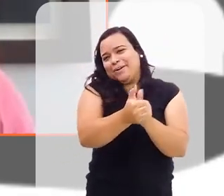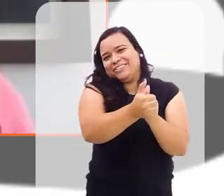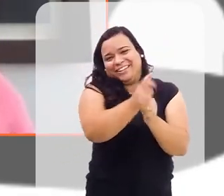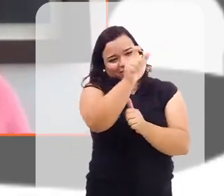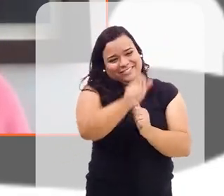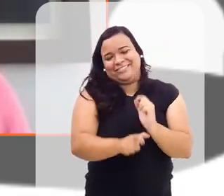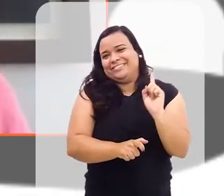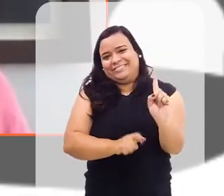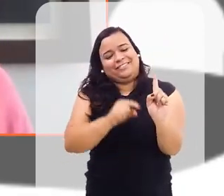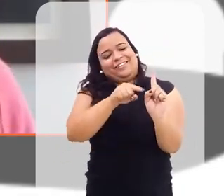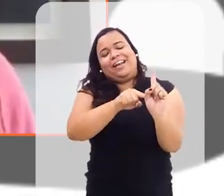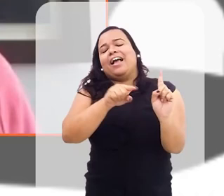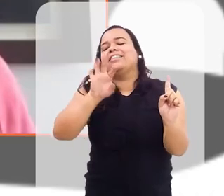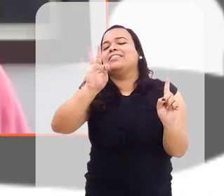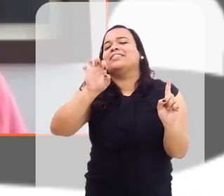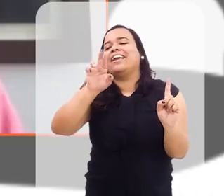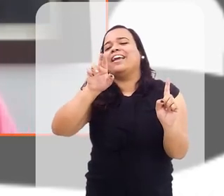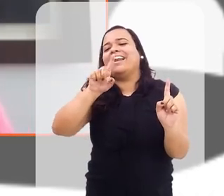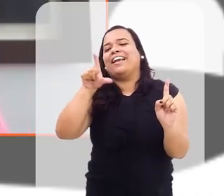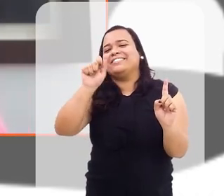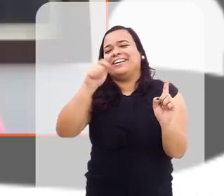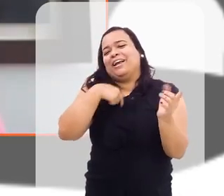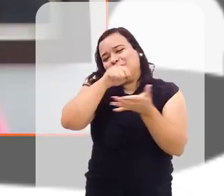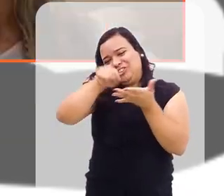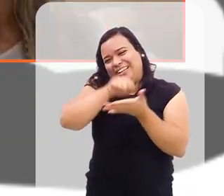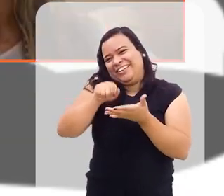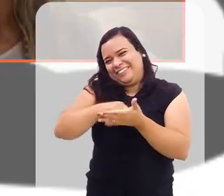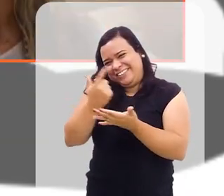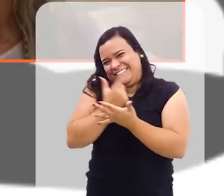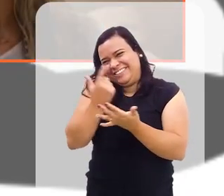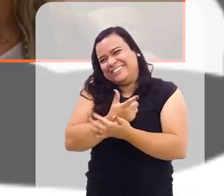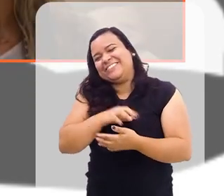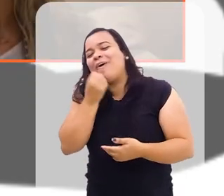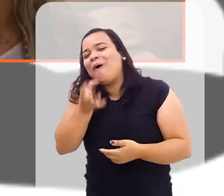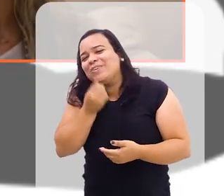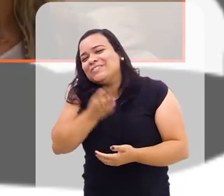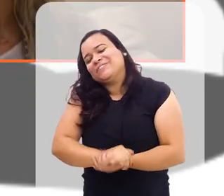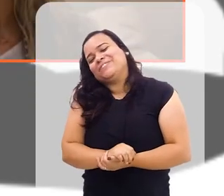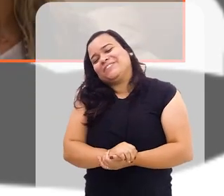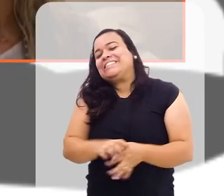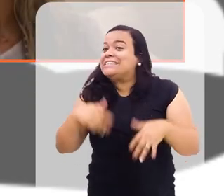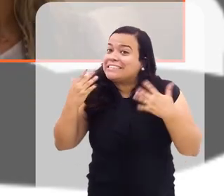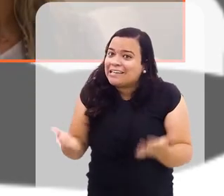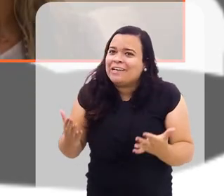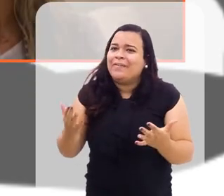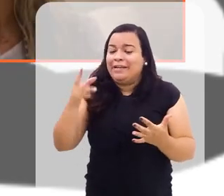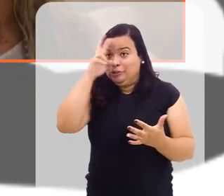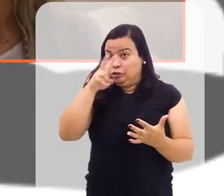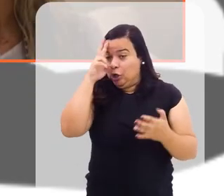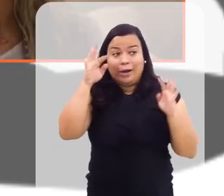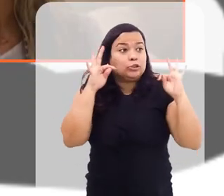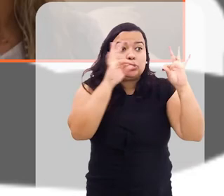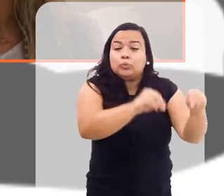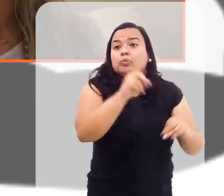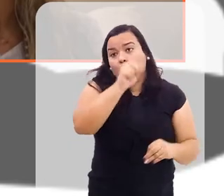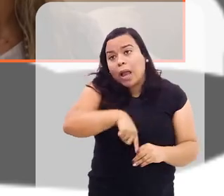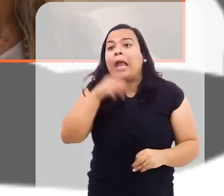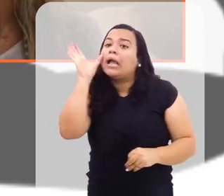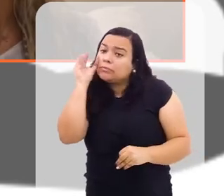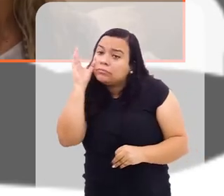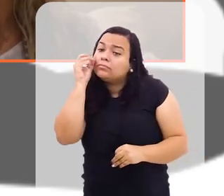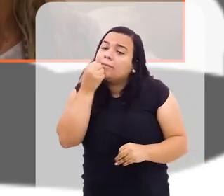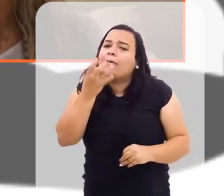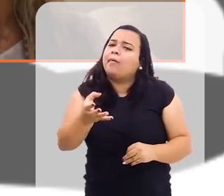protagonista desse conto, desse livro. Então, assim, todas as histórias, elas são interessantes. Talvez não